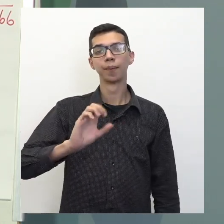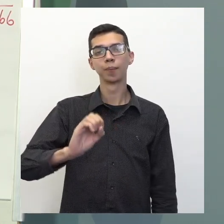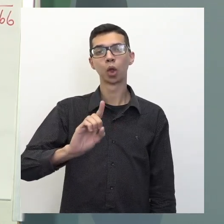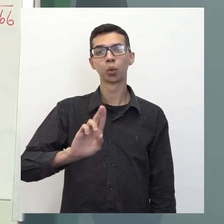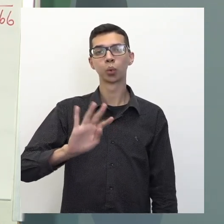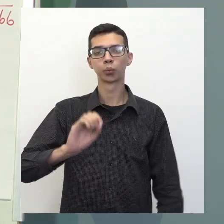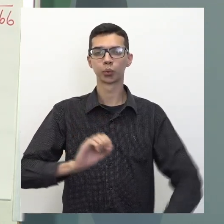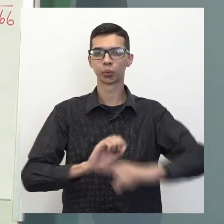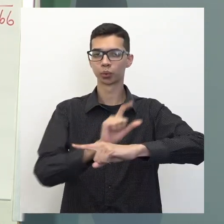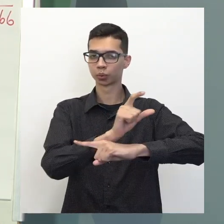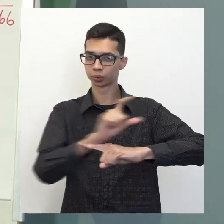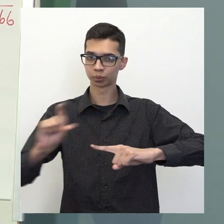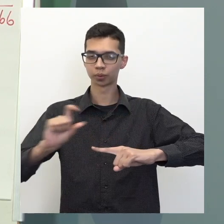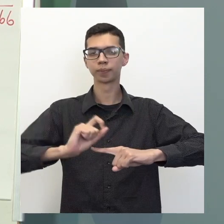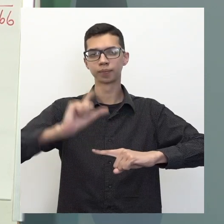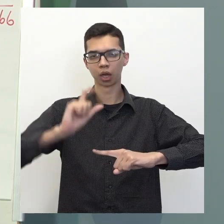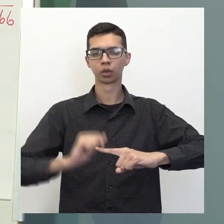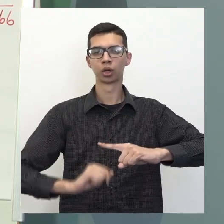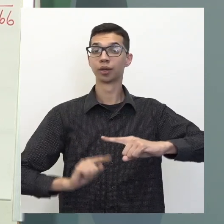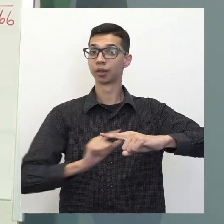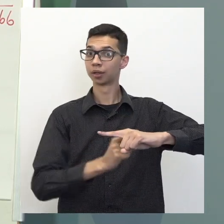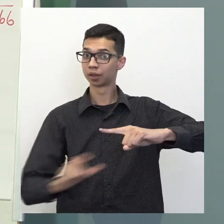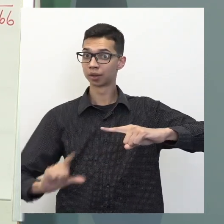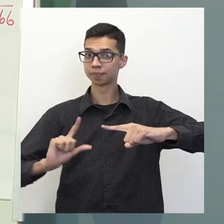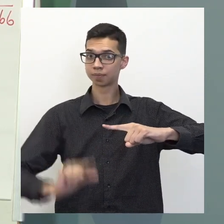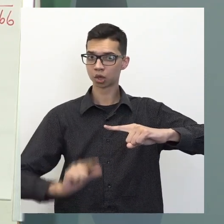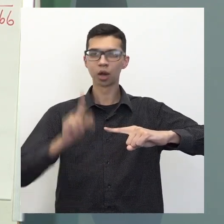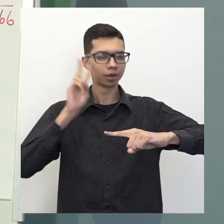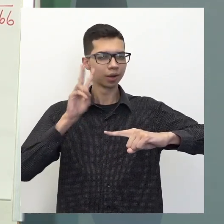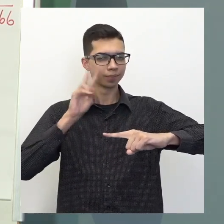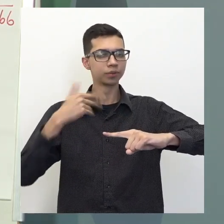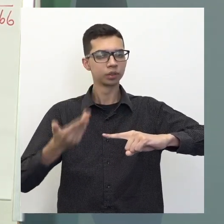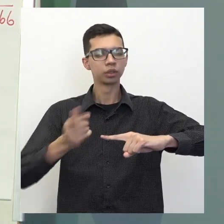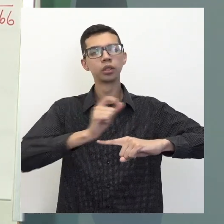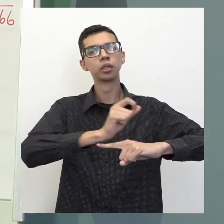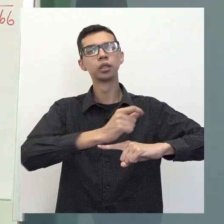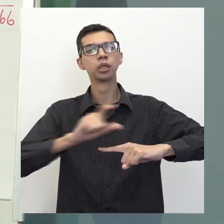esse ser maior. Então, qual que é o valor maior? Vai ser o primeiro ácido.